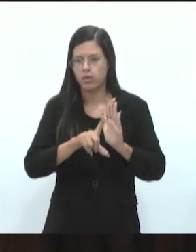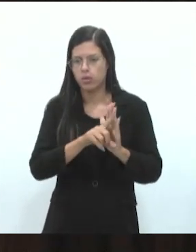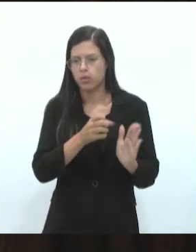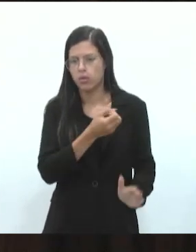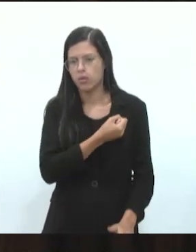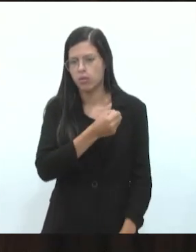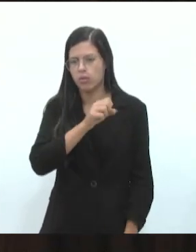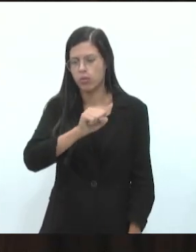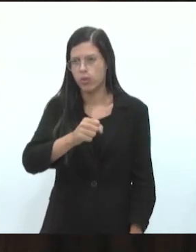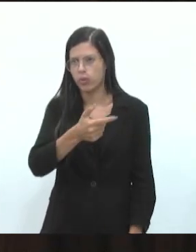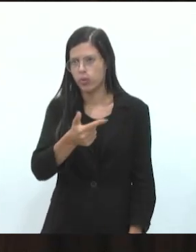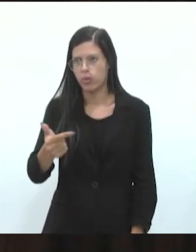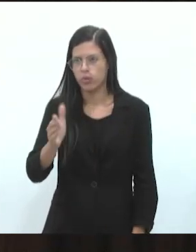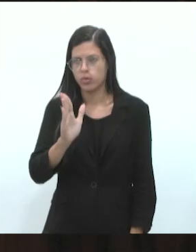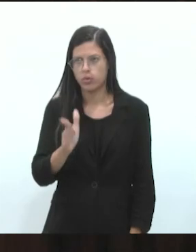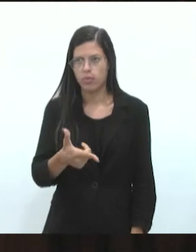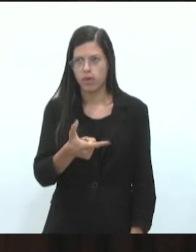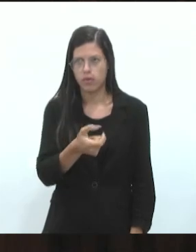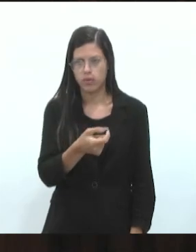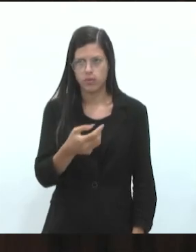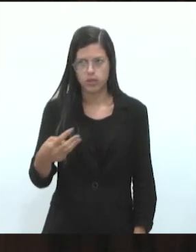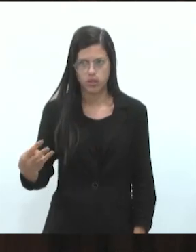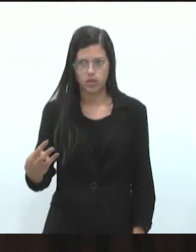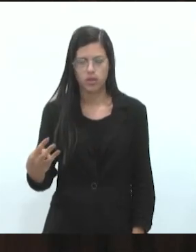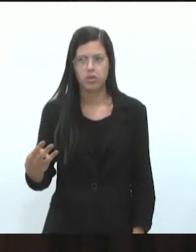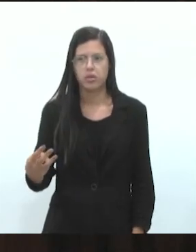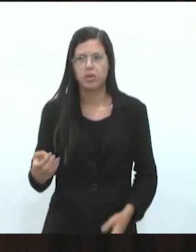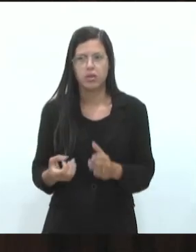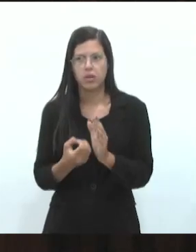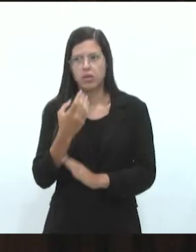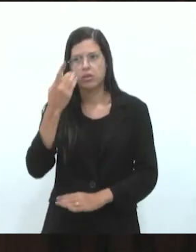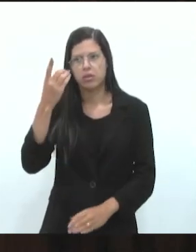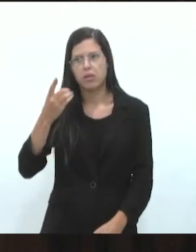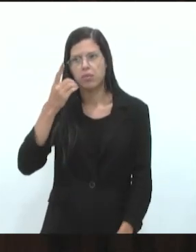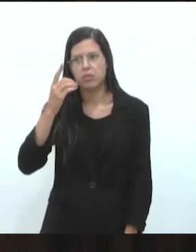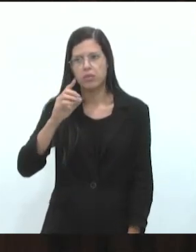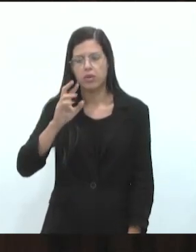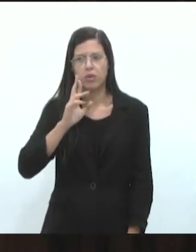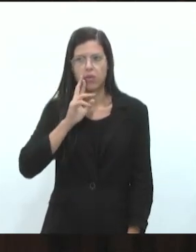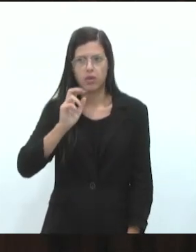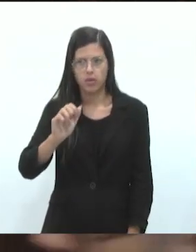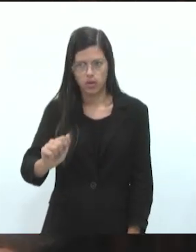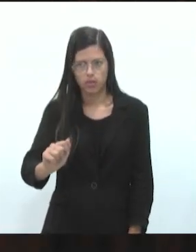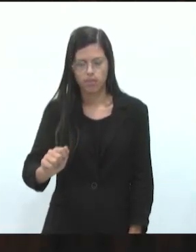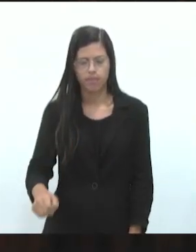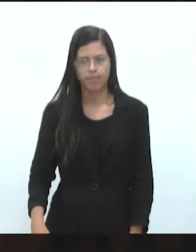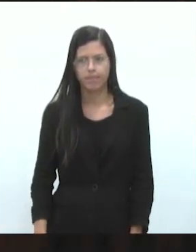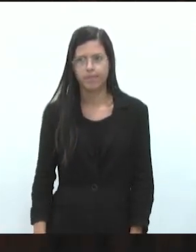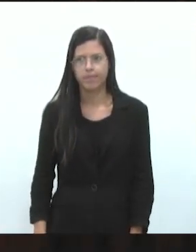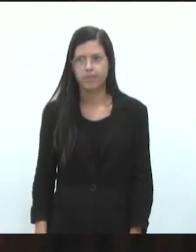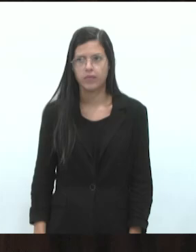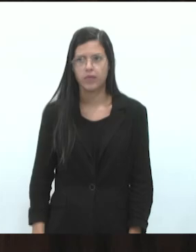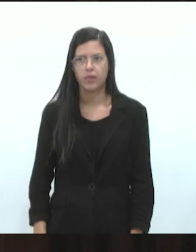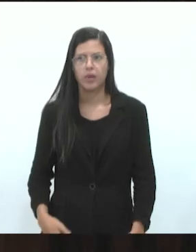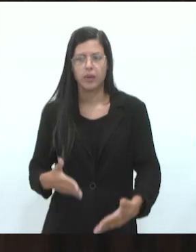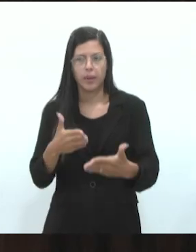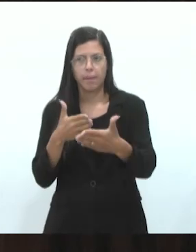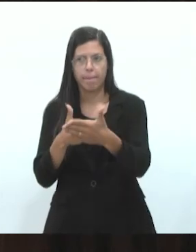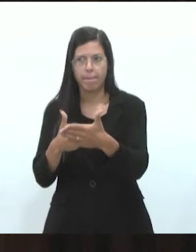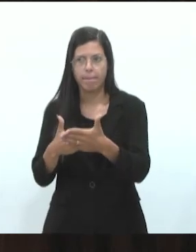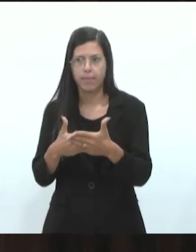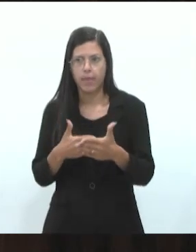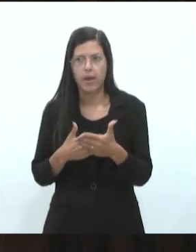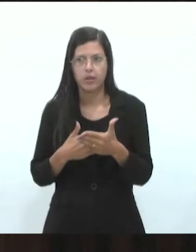número 822 de 2023, de autoria do deputado Rodrigo Amorim, que impede que a Convenção